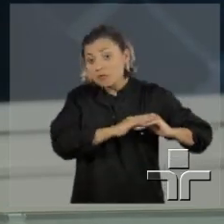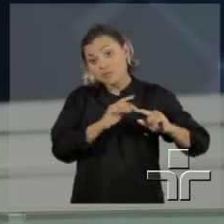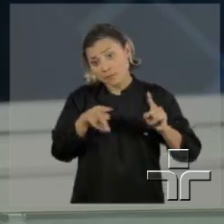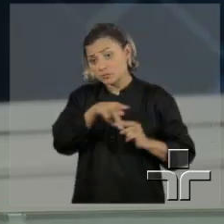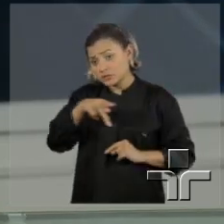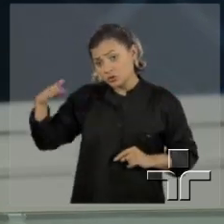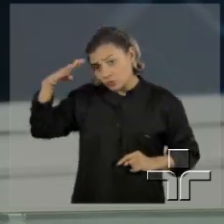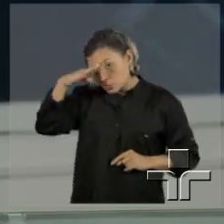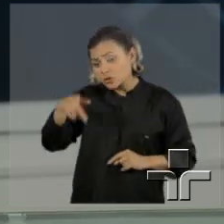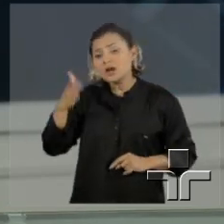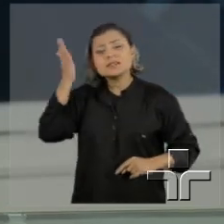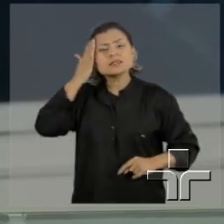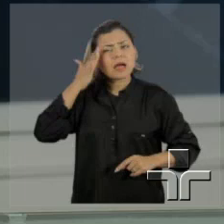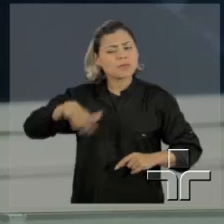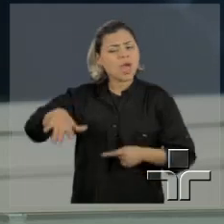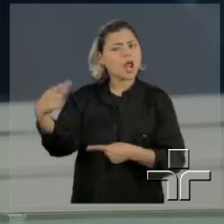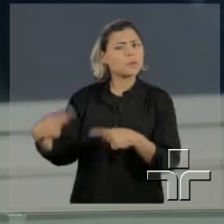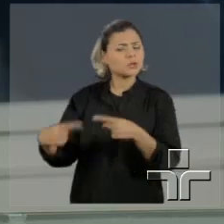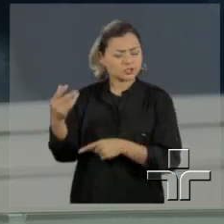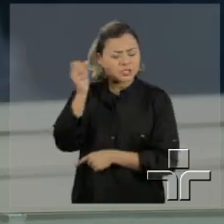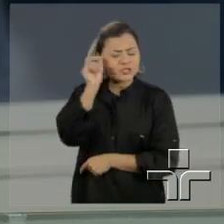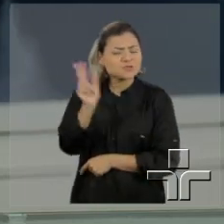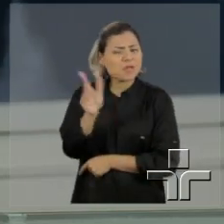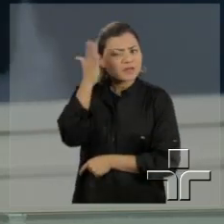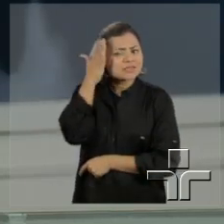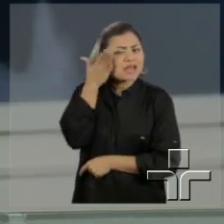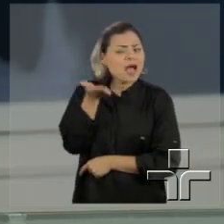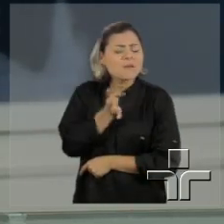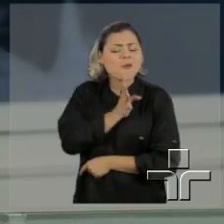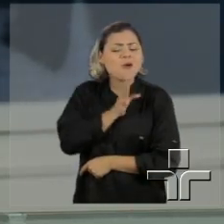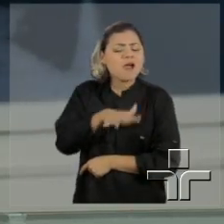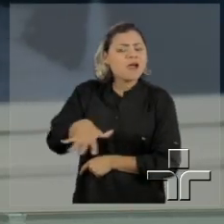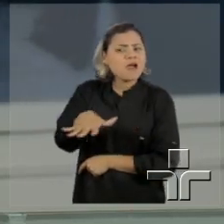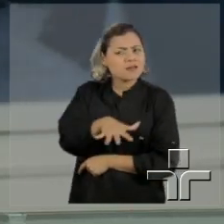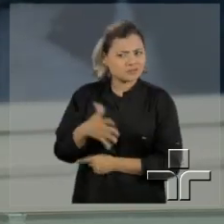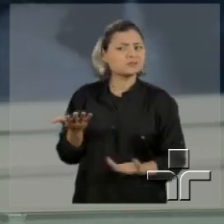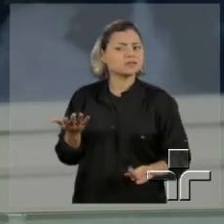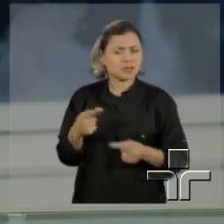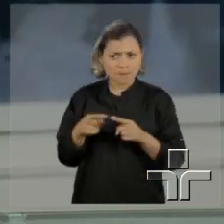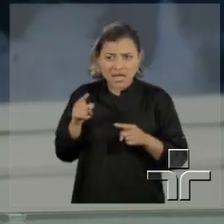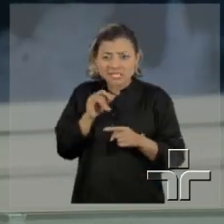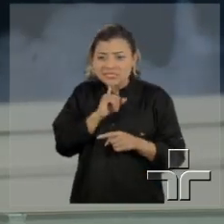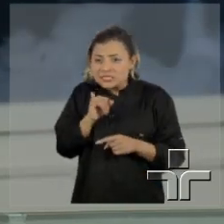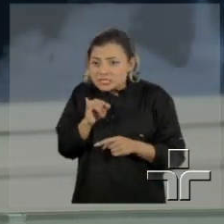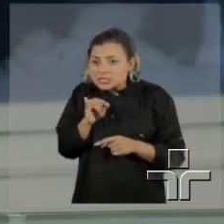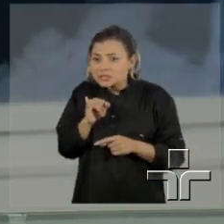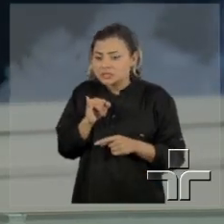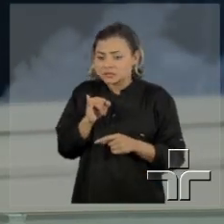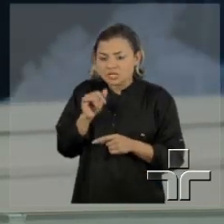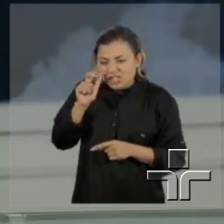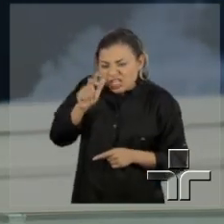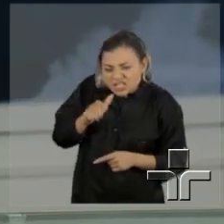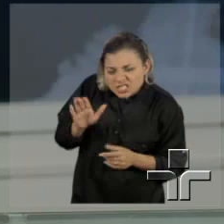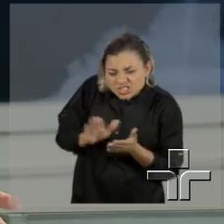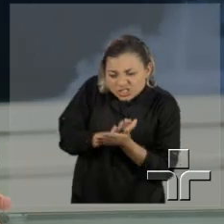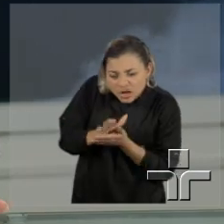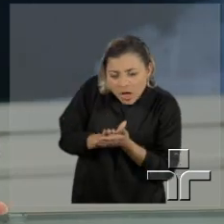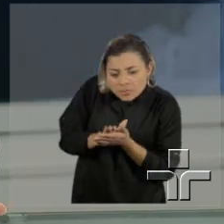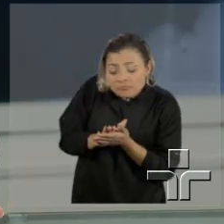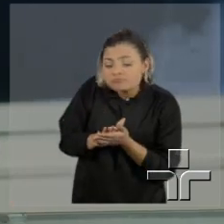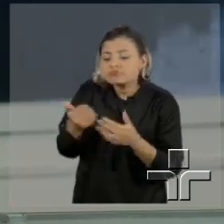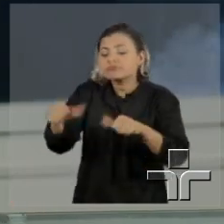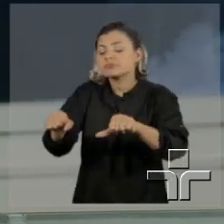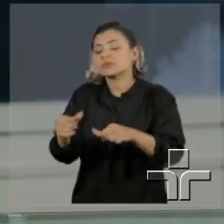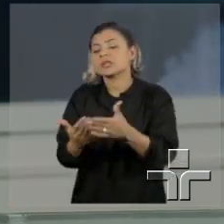Ele não tem nada de tolo, ele é muito esperto, ele sabe tudo. Então, assim, se alguma coisa ali que ele está colocando não for interessante, ele desautoriza e não